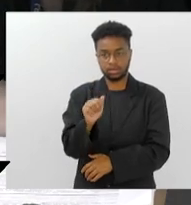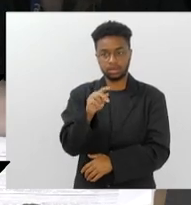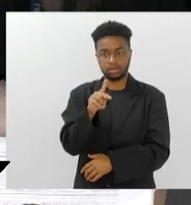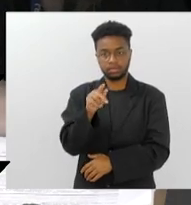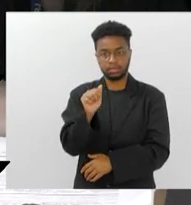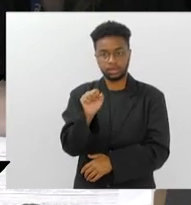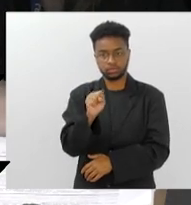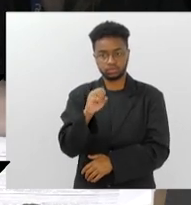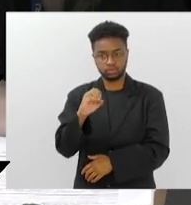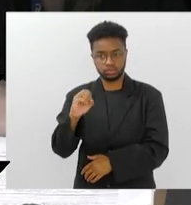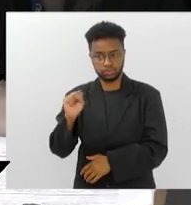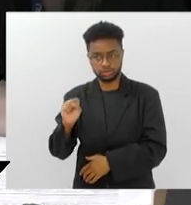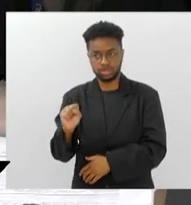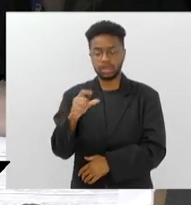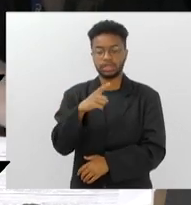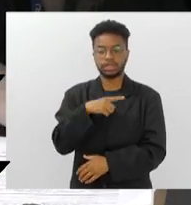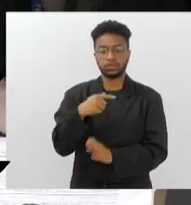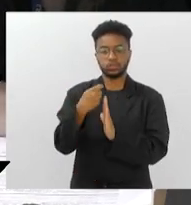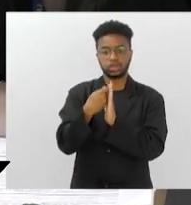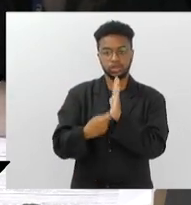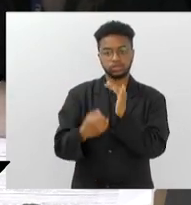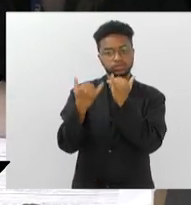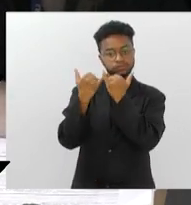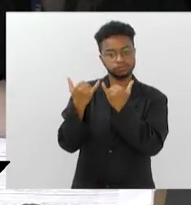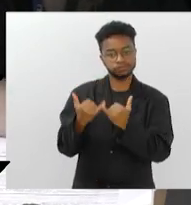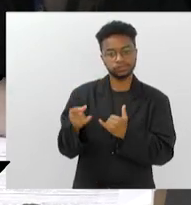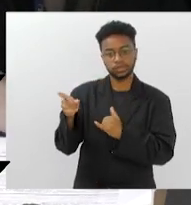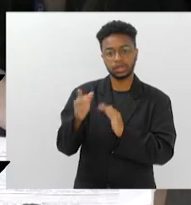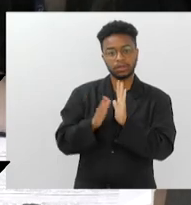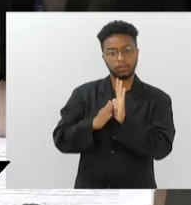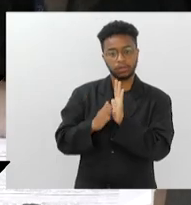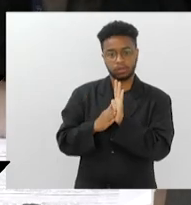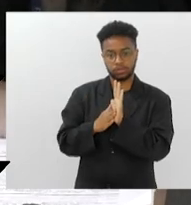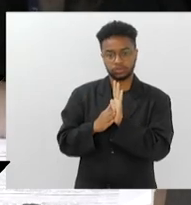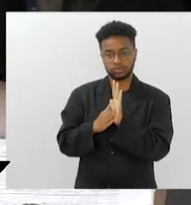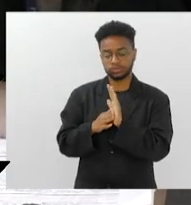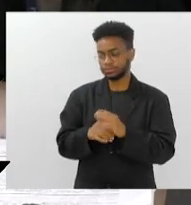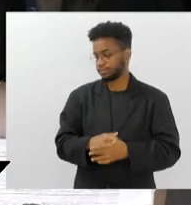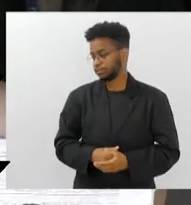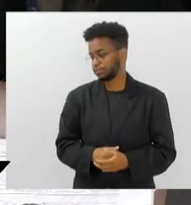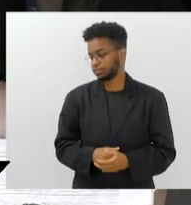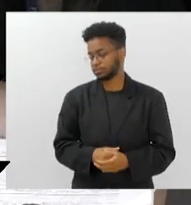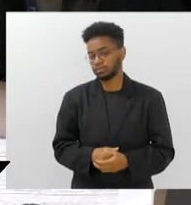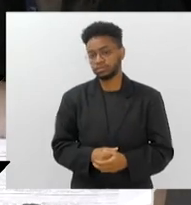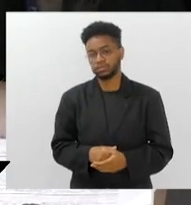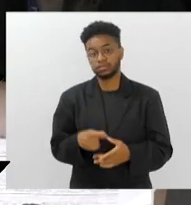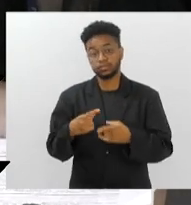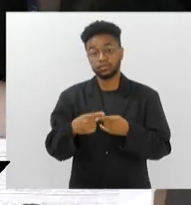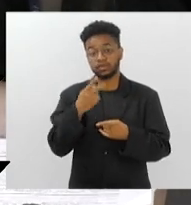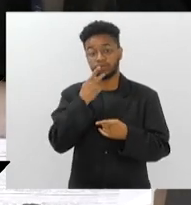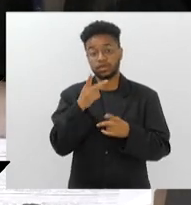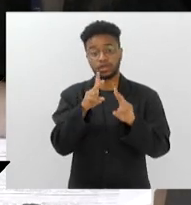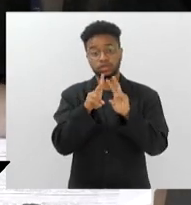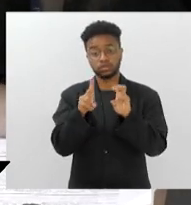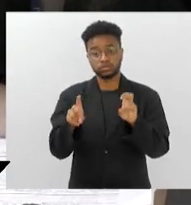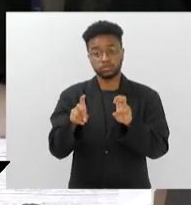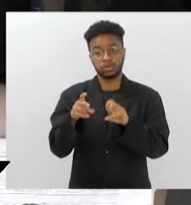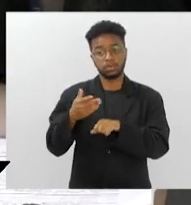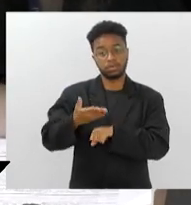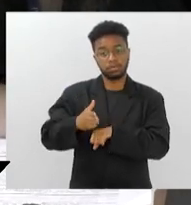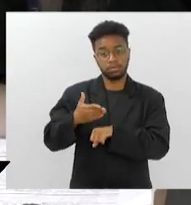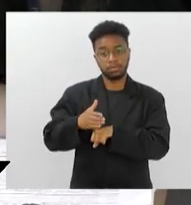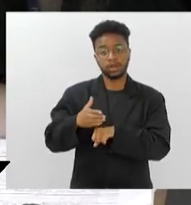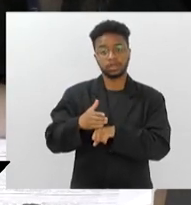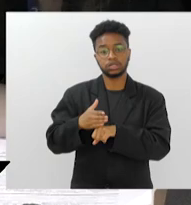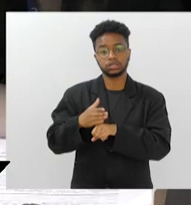possuir uma ementa muito semelhante com a da proposta em tela que dispõe sobre a prática de cinoterapia